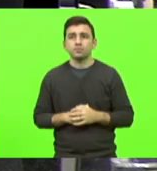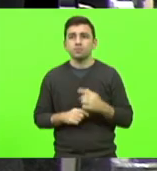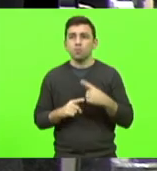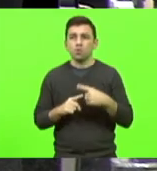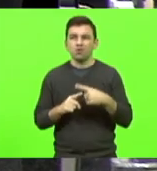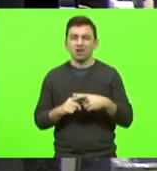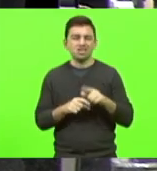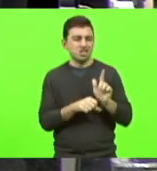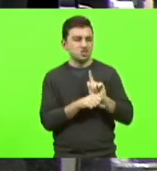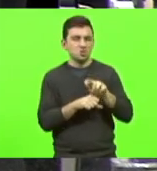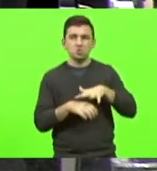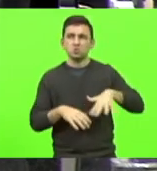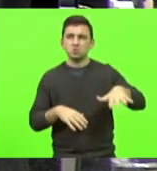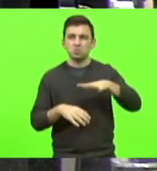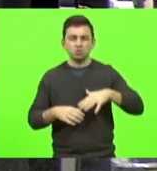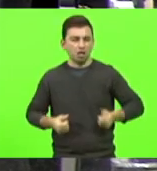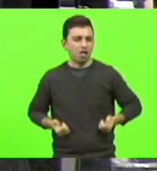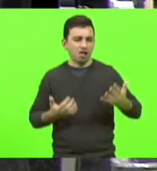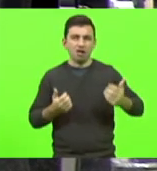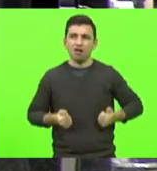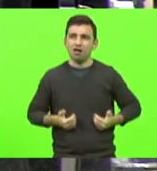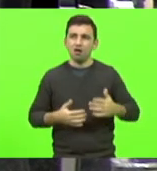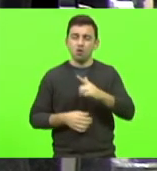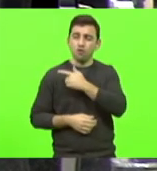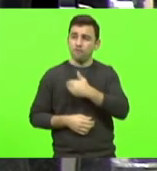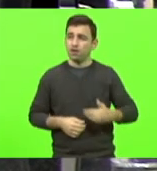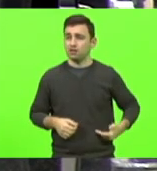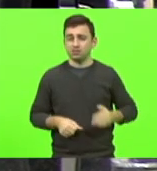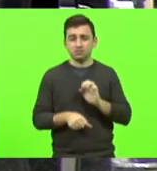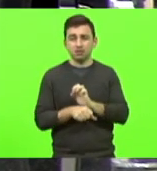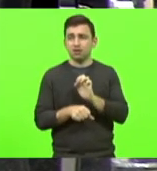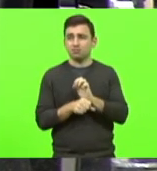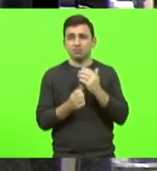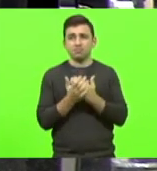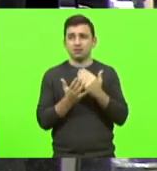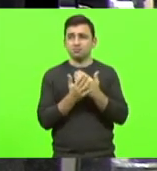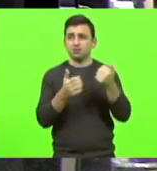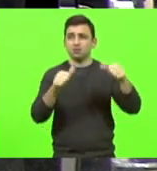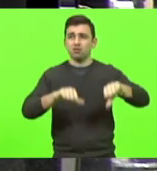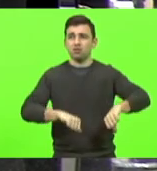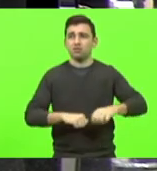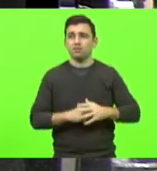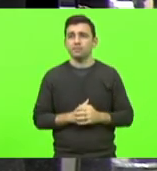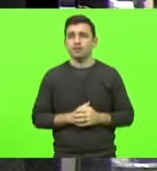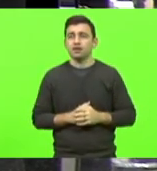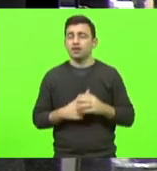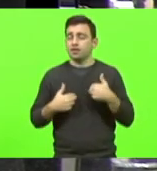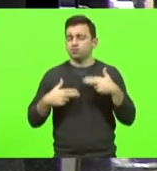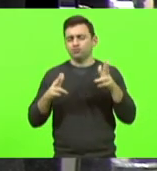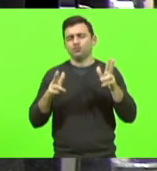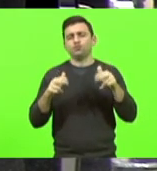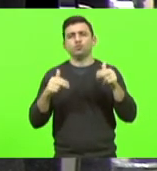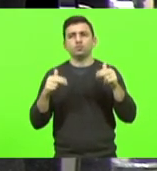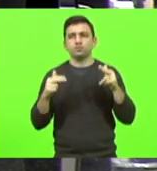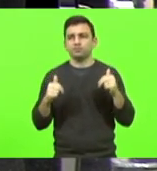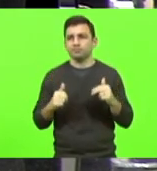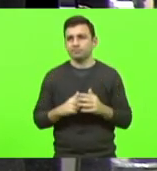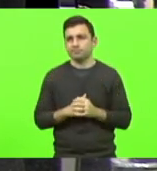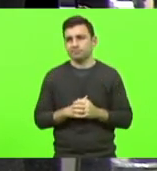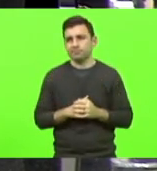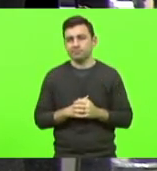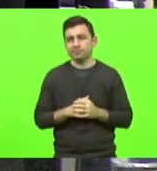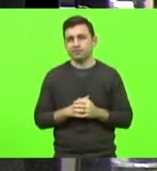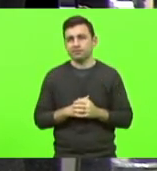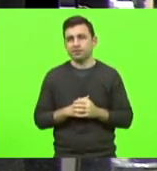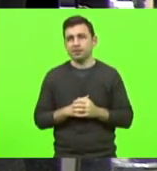gestores durante décadas o nosso governo do estado e eu nunca achei que no momento